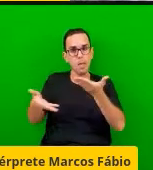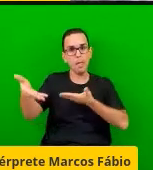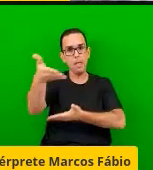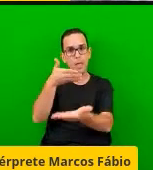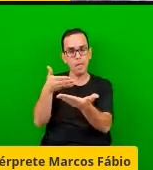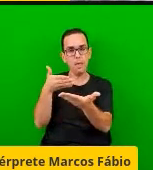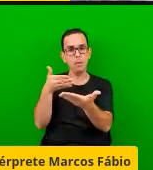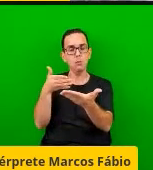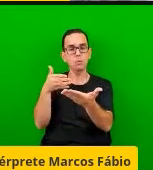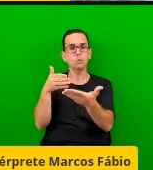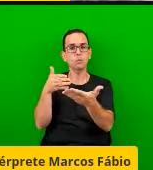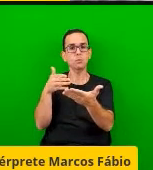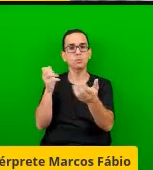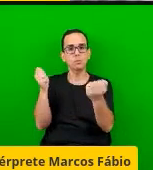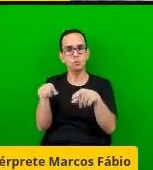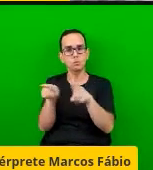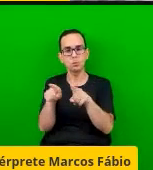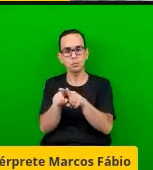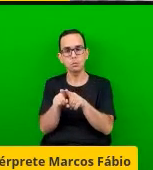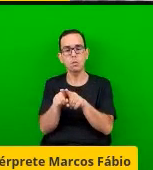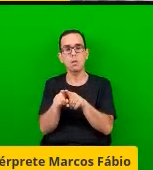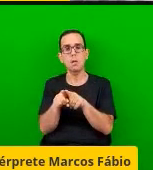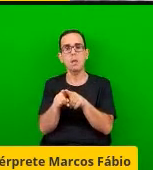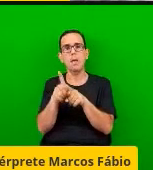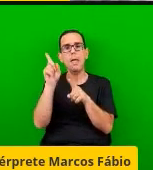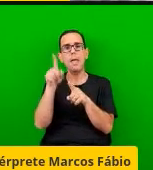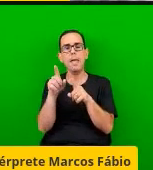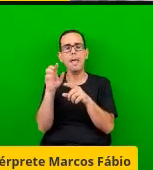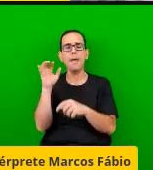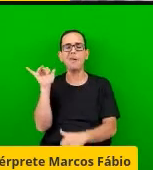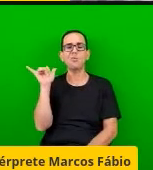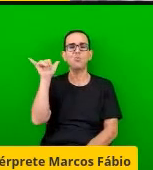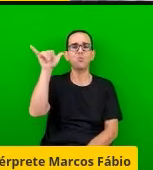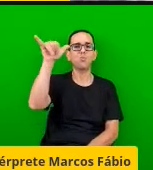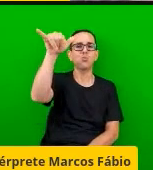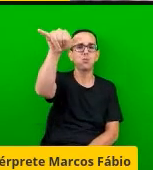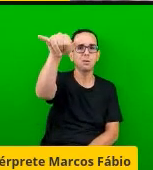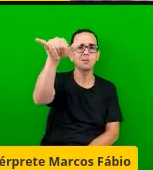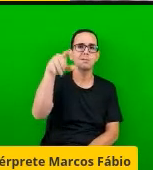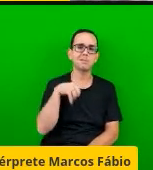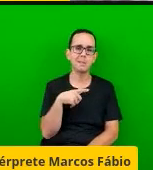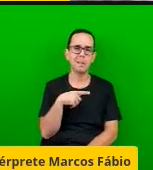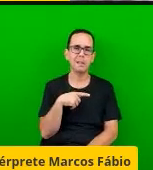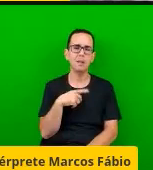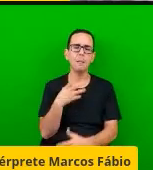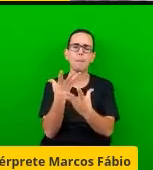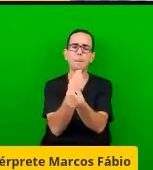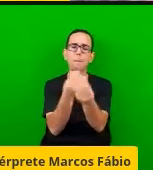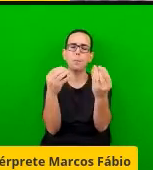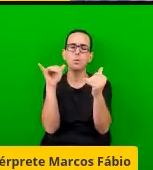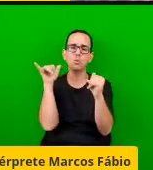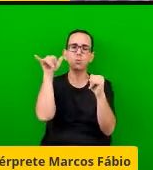grosseira, foi o transporte aéreo. Então, a gente tem uma quantidade gigantesca de voo